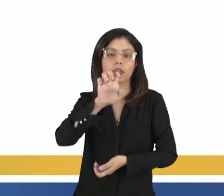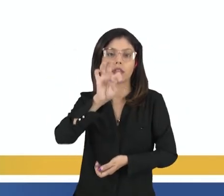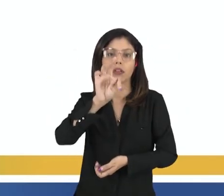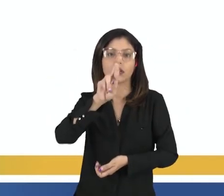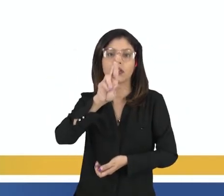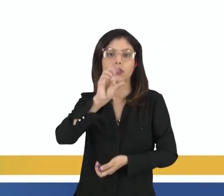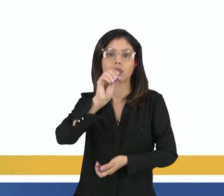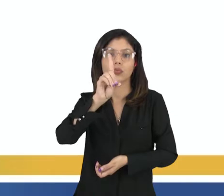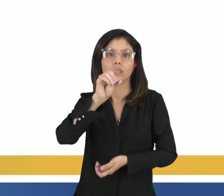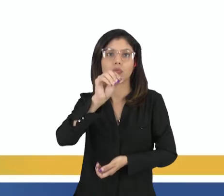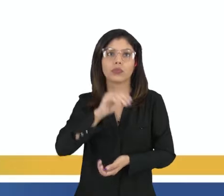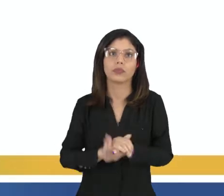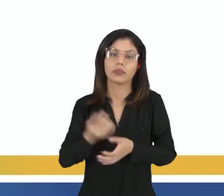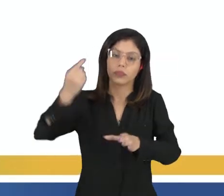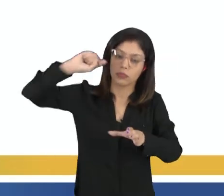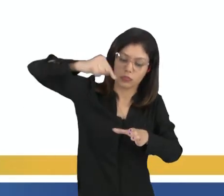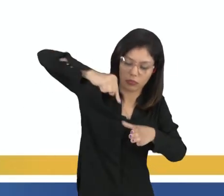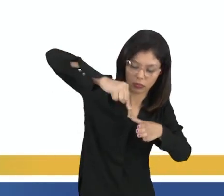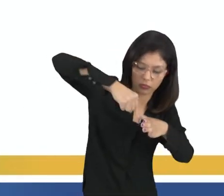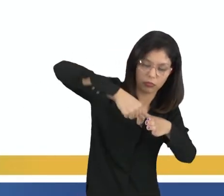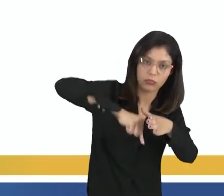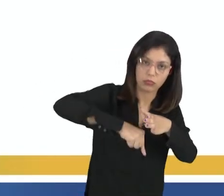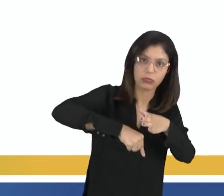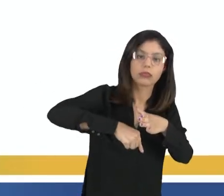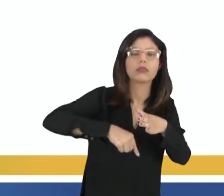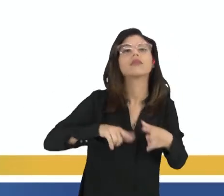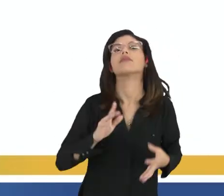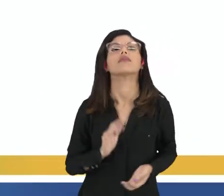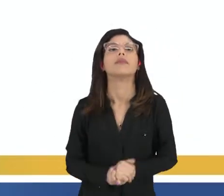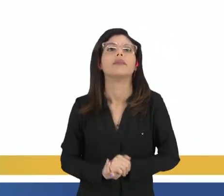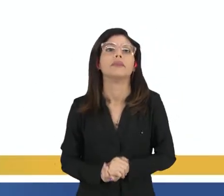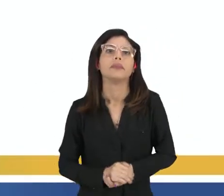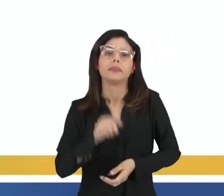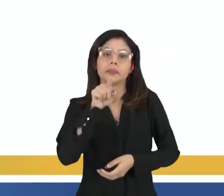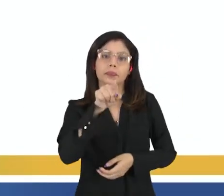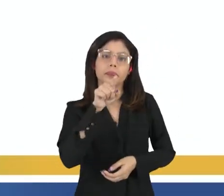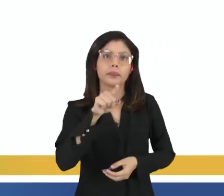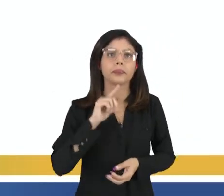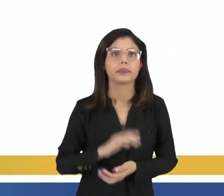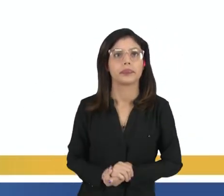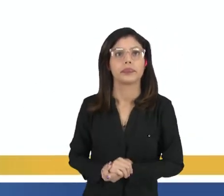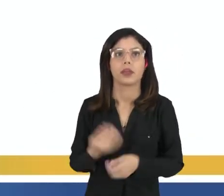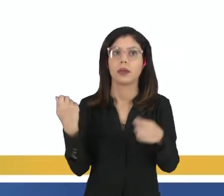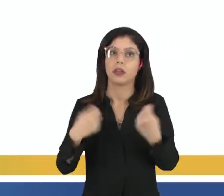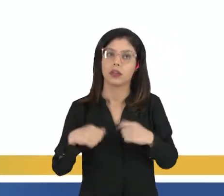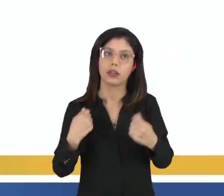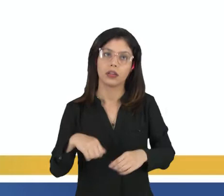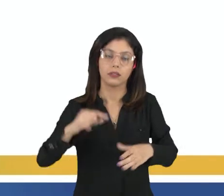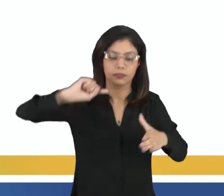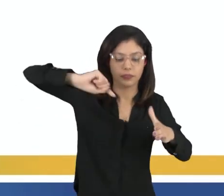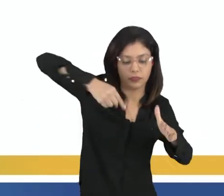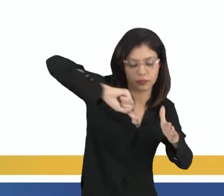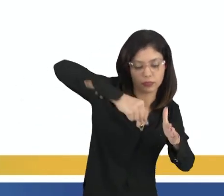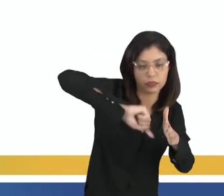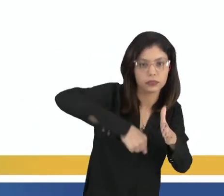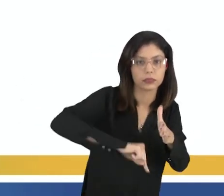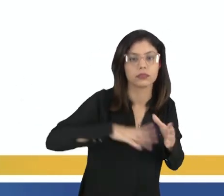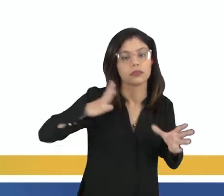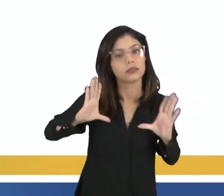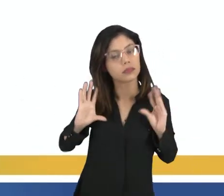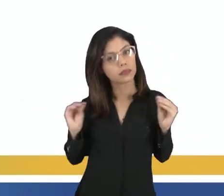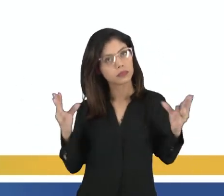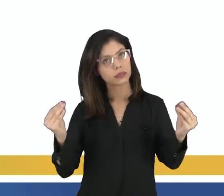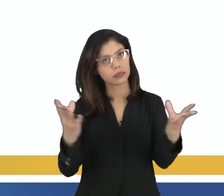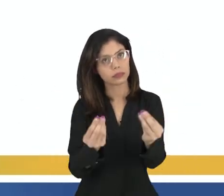elas são imersas em soluções. Então aqui, ó, a placa de zinco, ela precisa ser imersa em uma solução